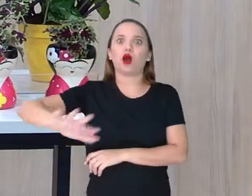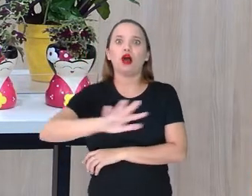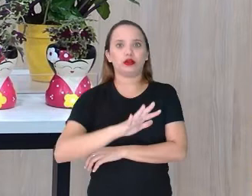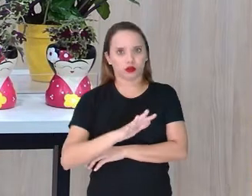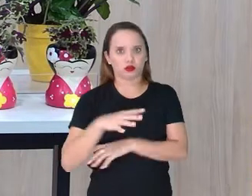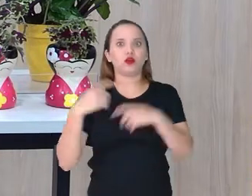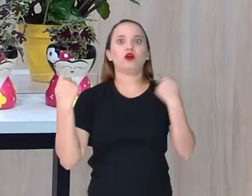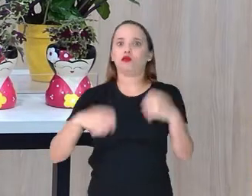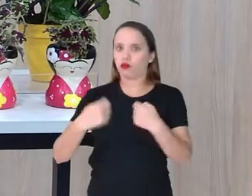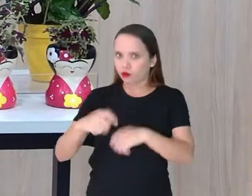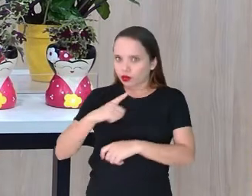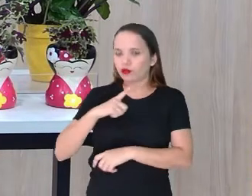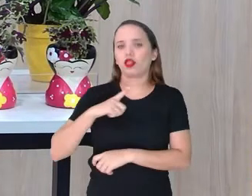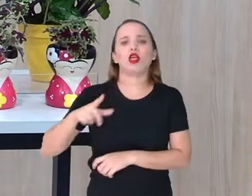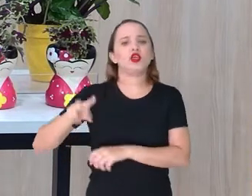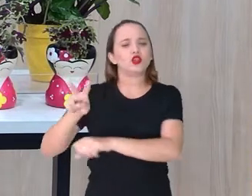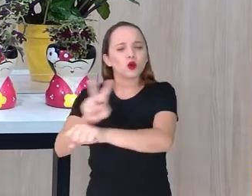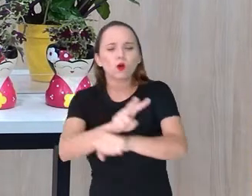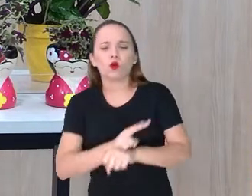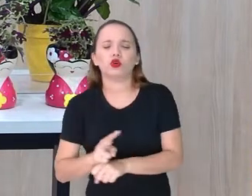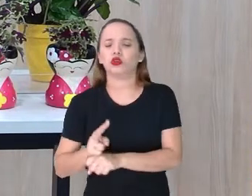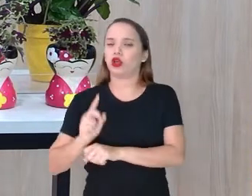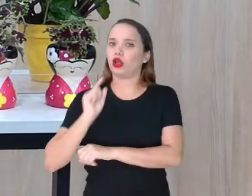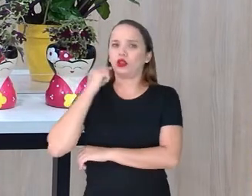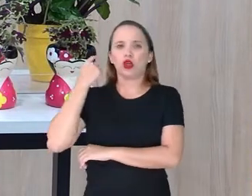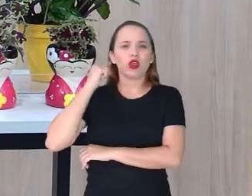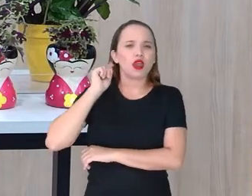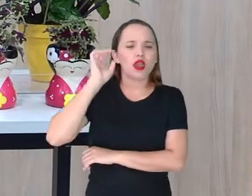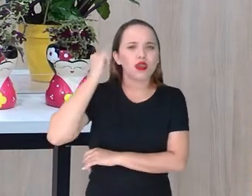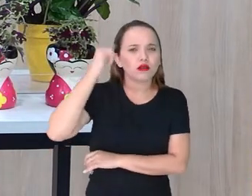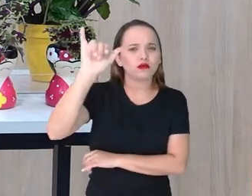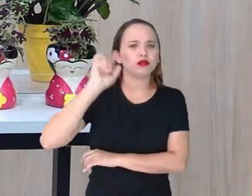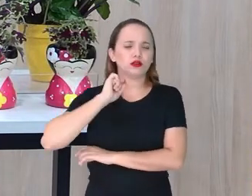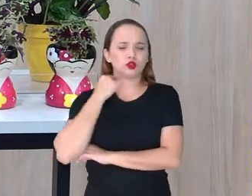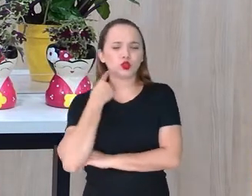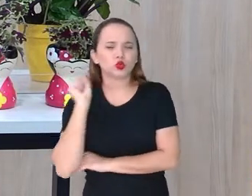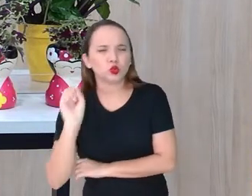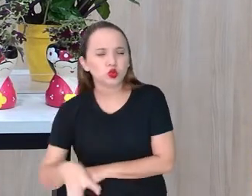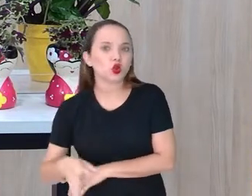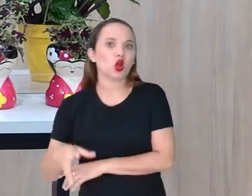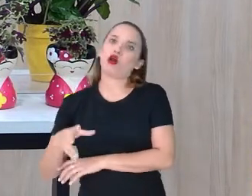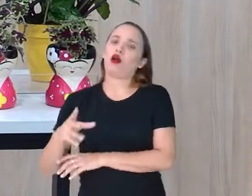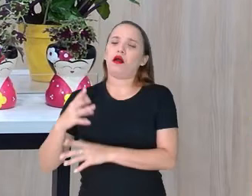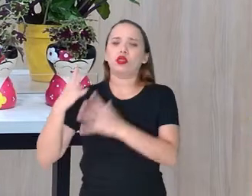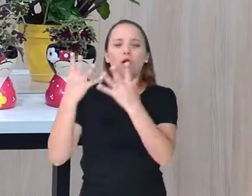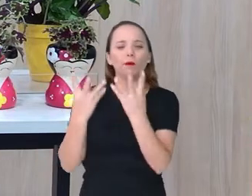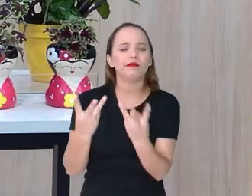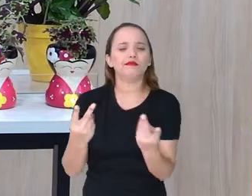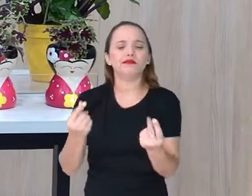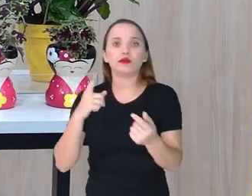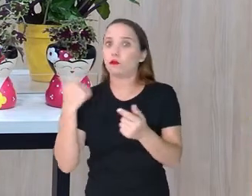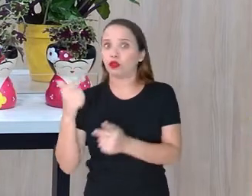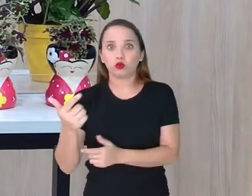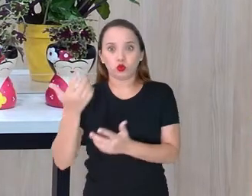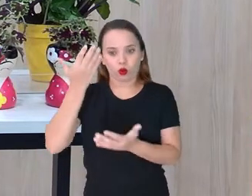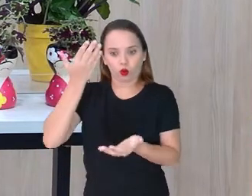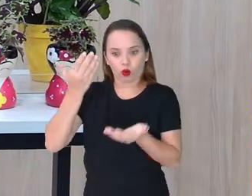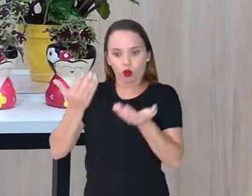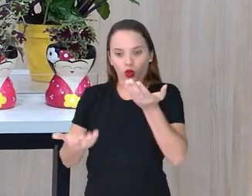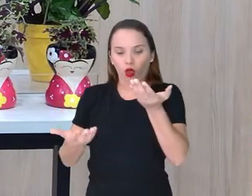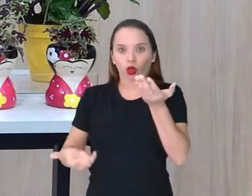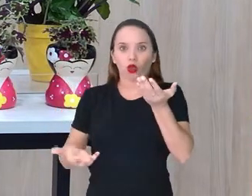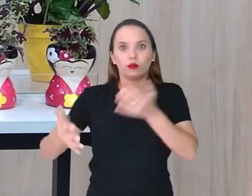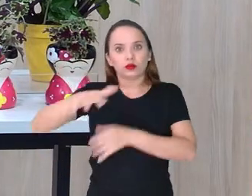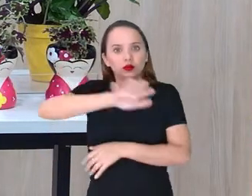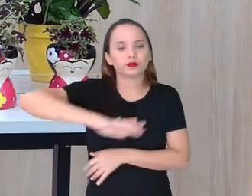ter bastante cuidado em preservar, em não sujar, em não poluir, não é? Não causar desequilíbrio ambiental, não é?